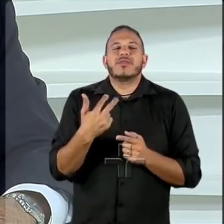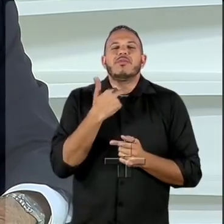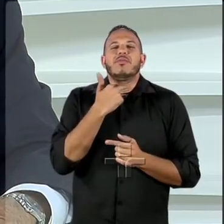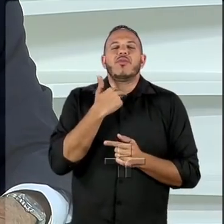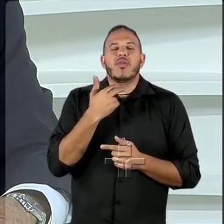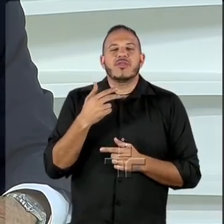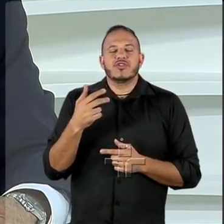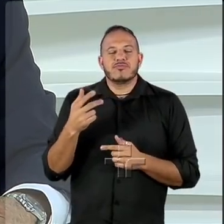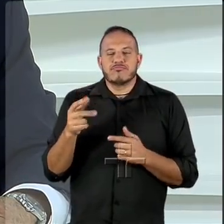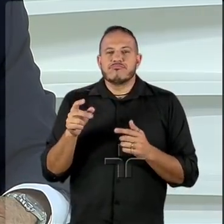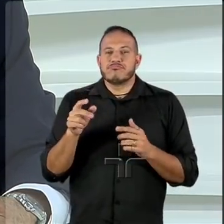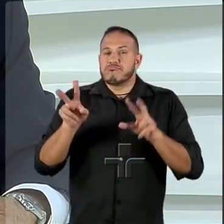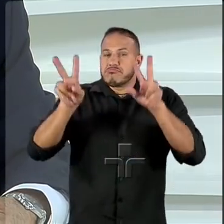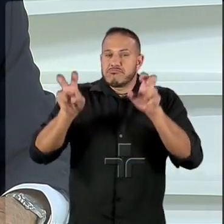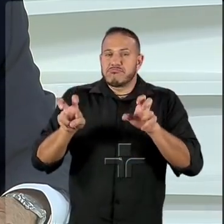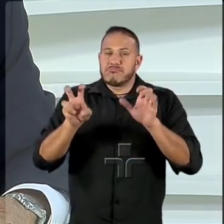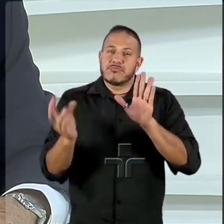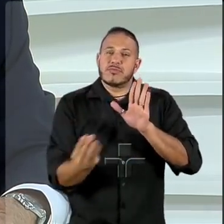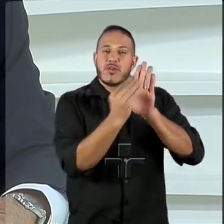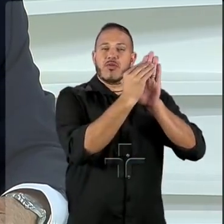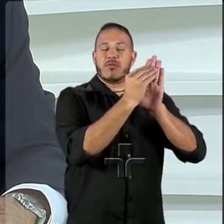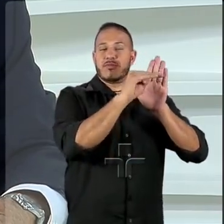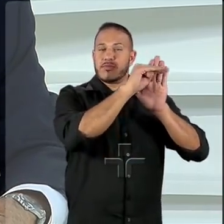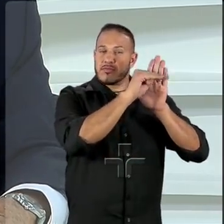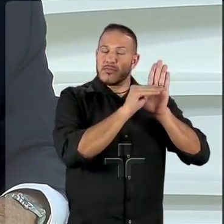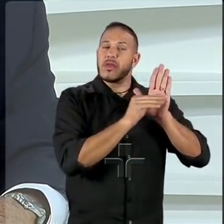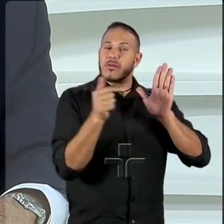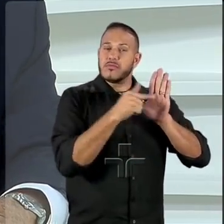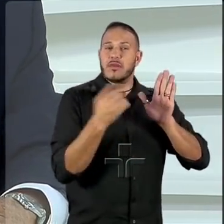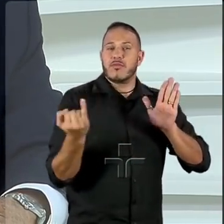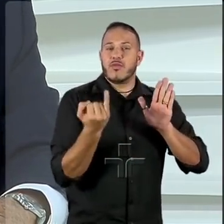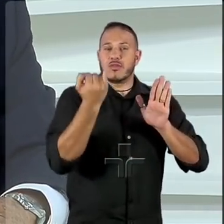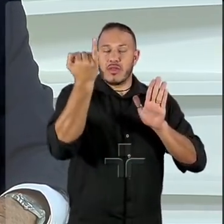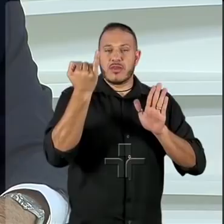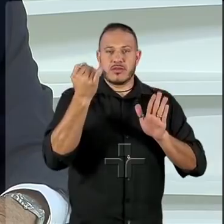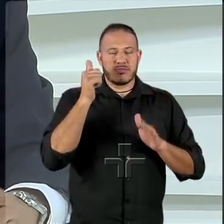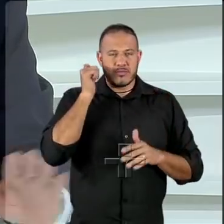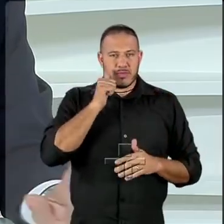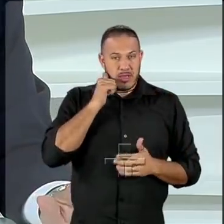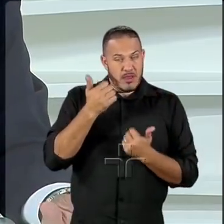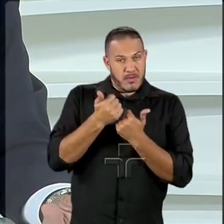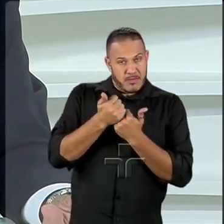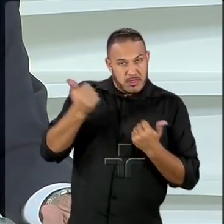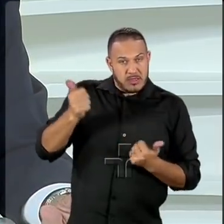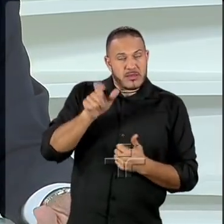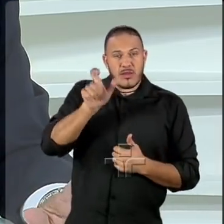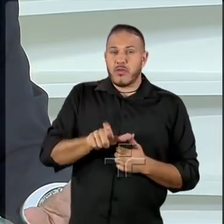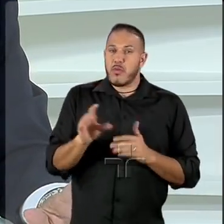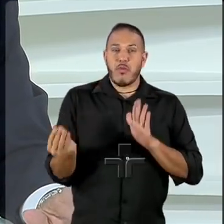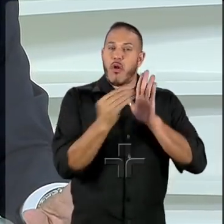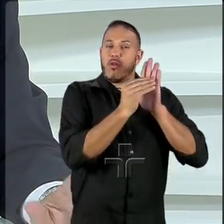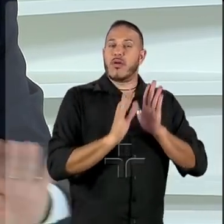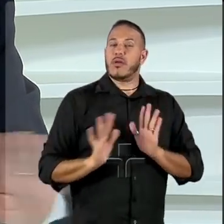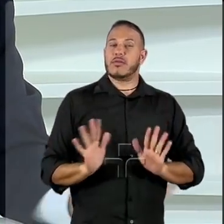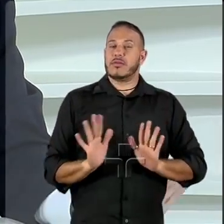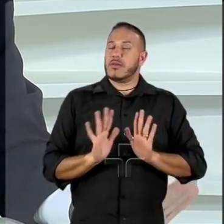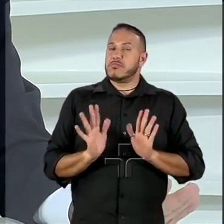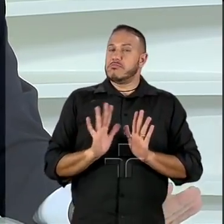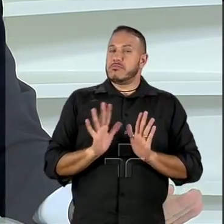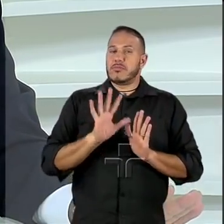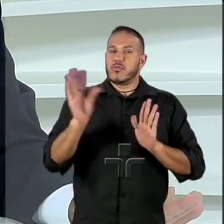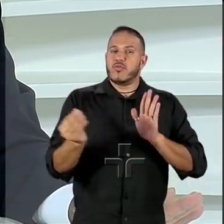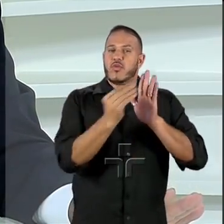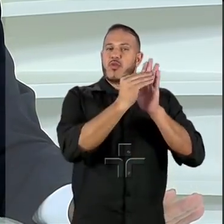colocar em pauta uma questão que é importante e a ministra-presidente não coloca em pauta. Não